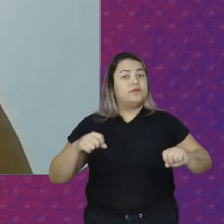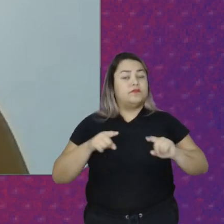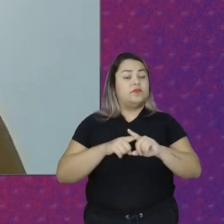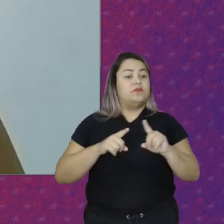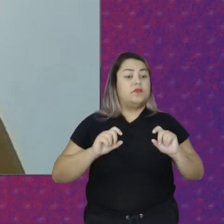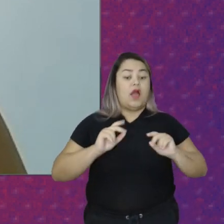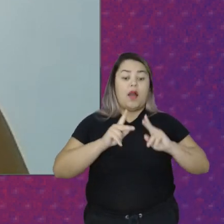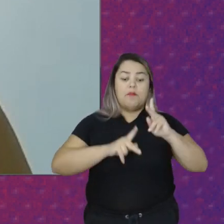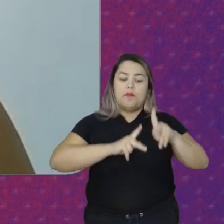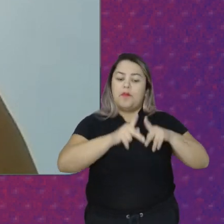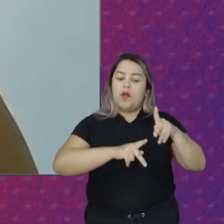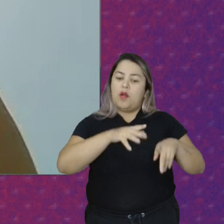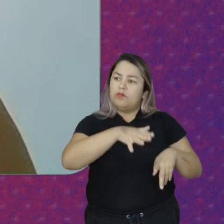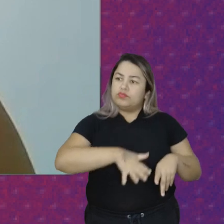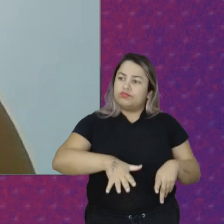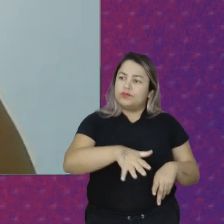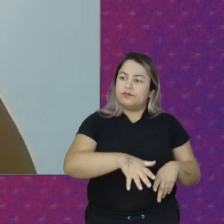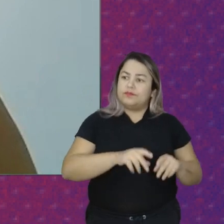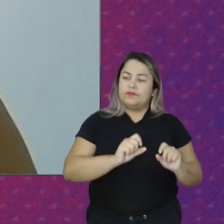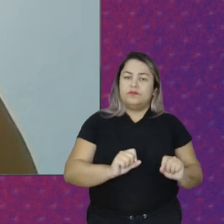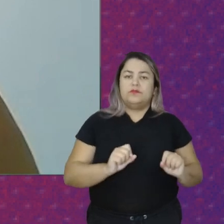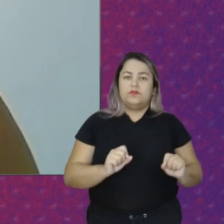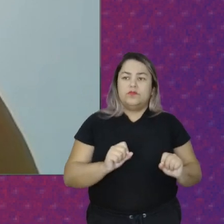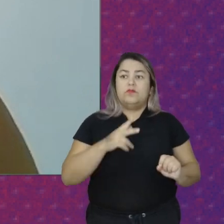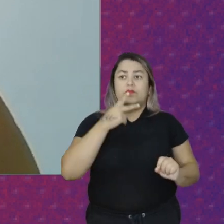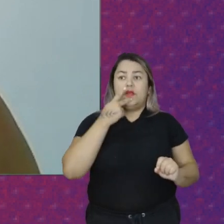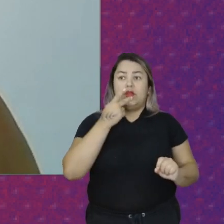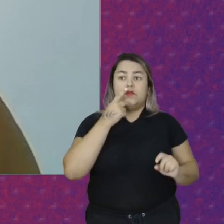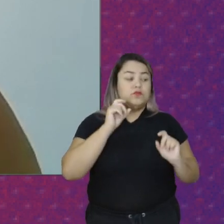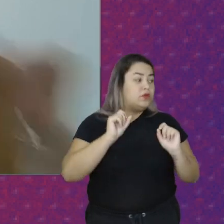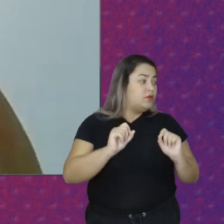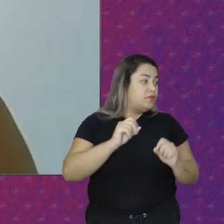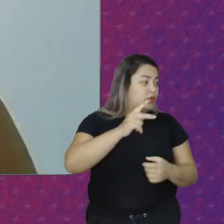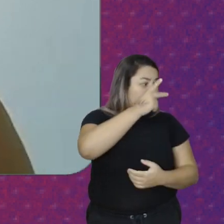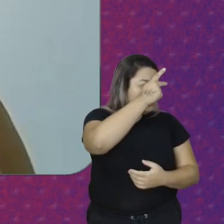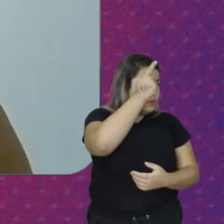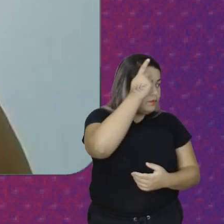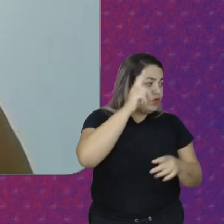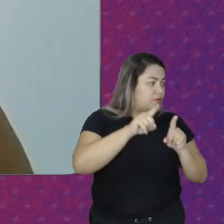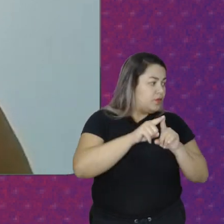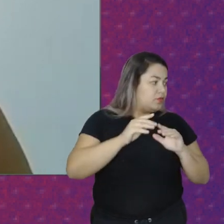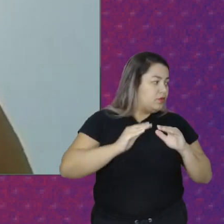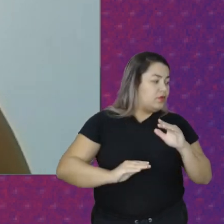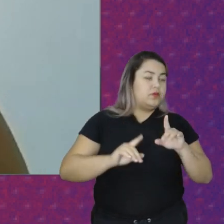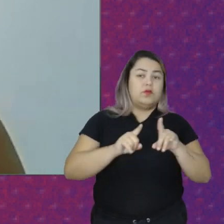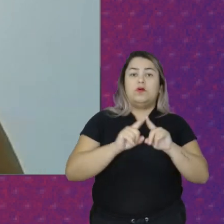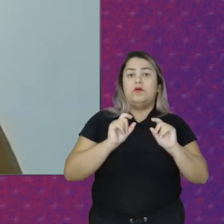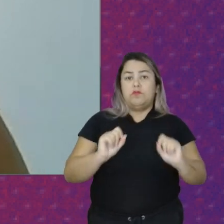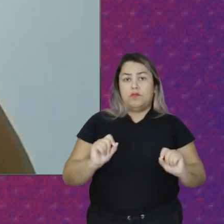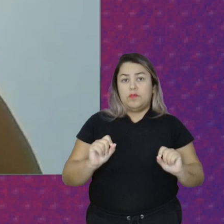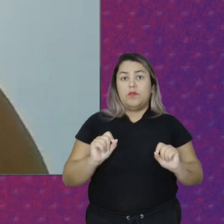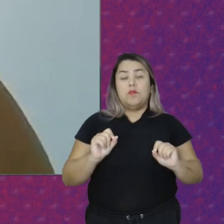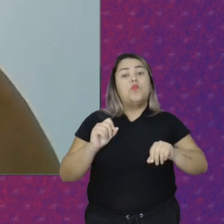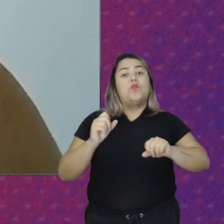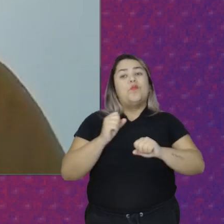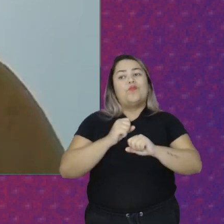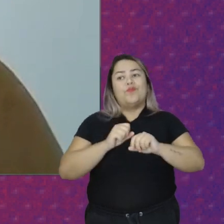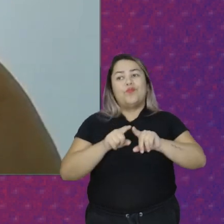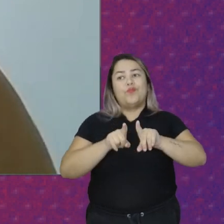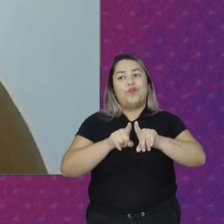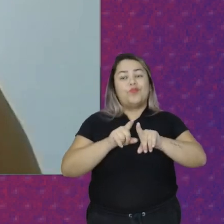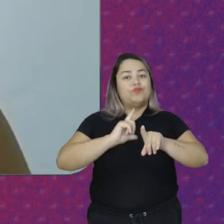sua população, sob o argumento de que essas pessoas são pessoas de menor capacidade produtiva.